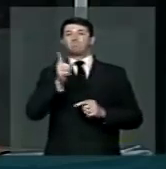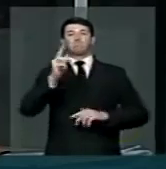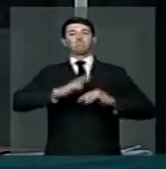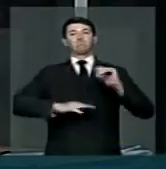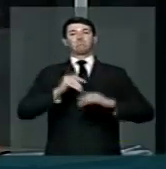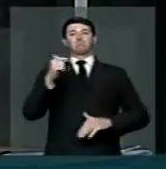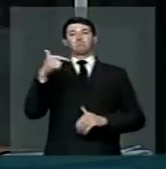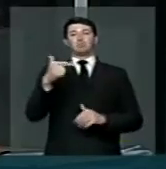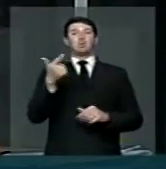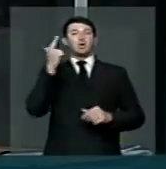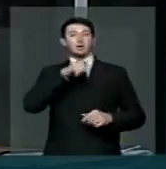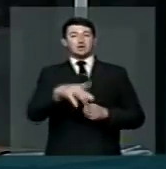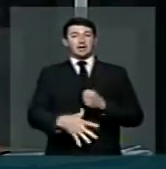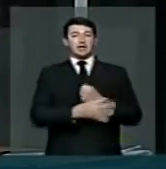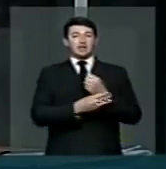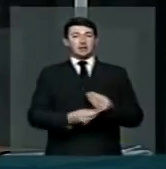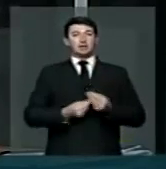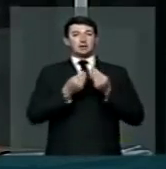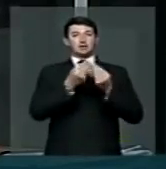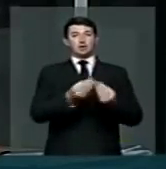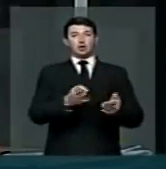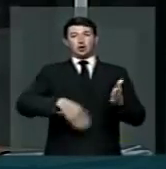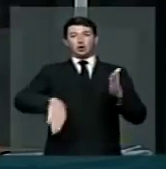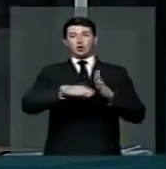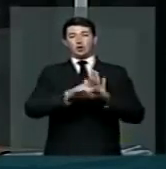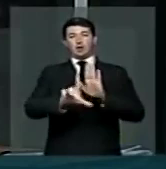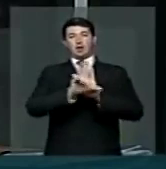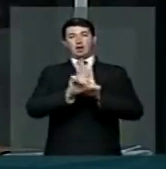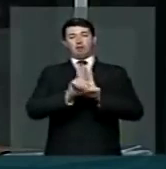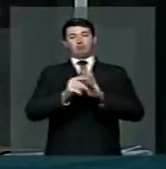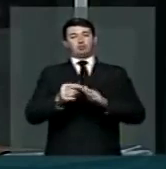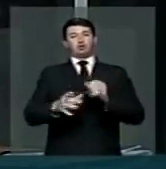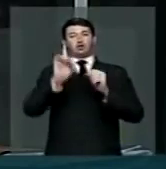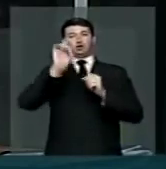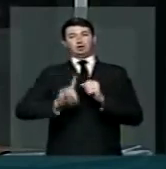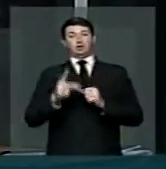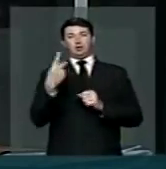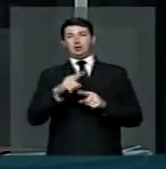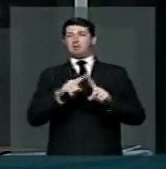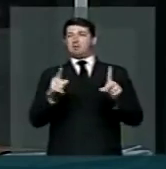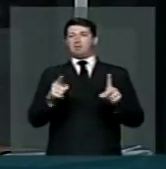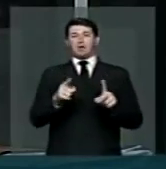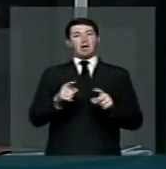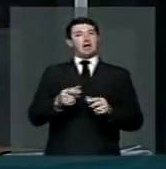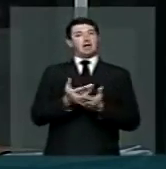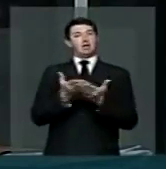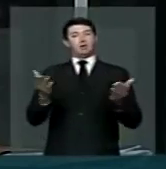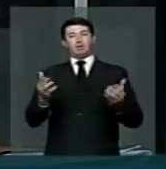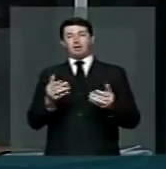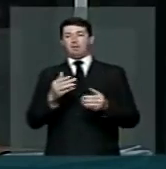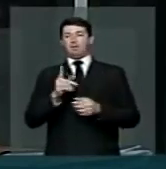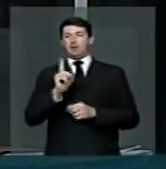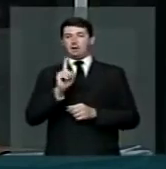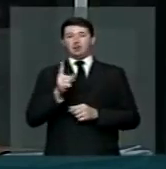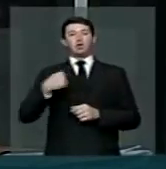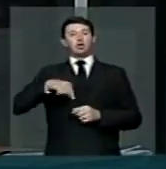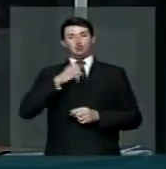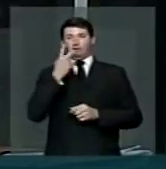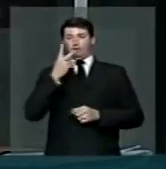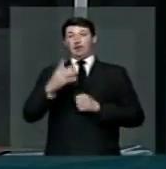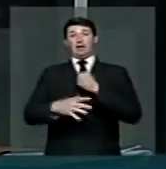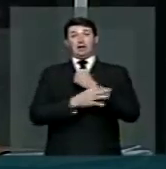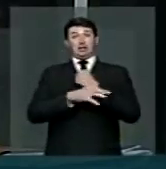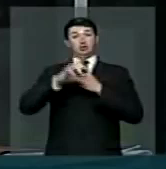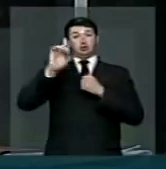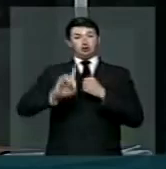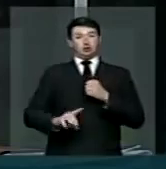para garantir-lhes a íntegra da lei. Mas não desistimos de alcançá-la. Vou tratar da garantia dos direitos